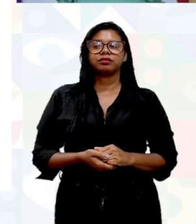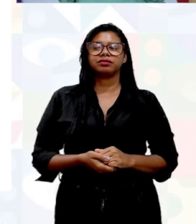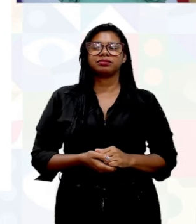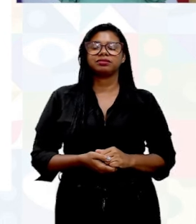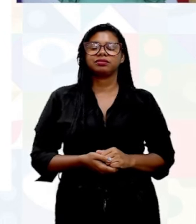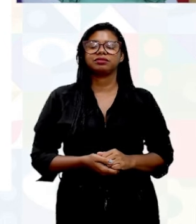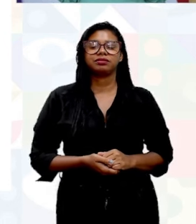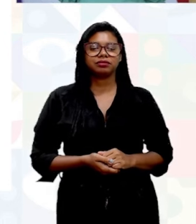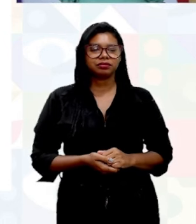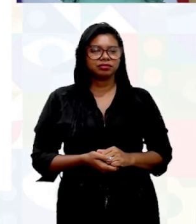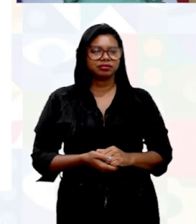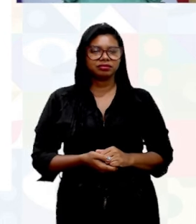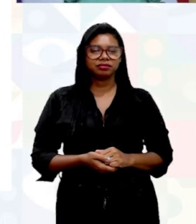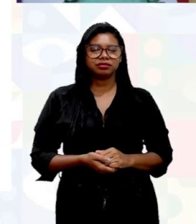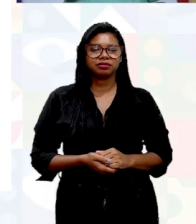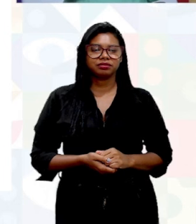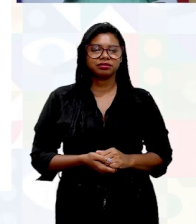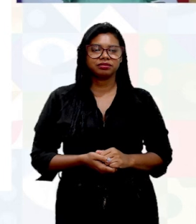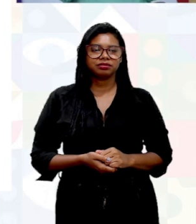nome diz, ele é muito